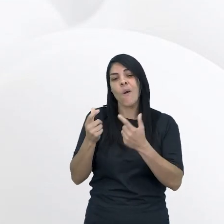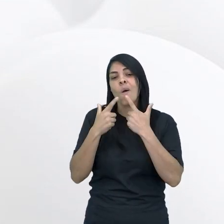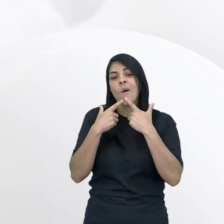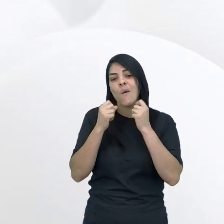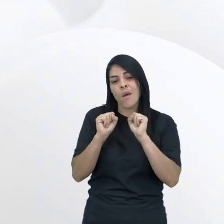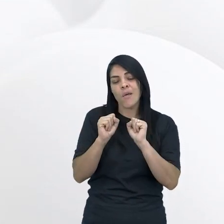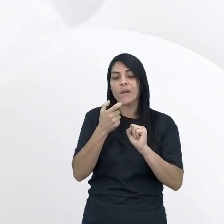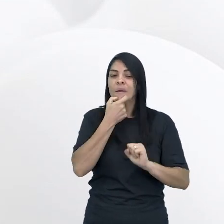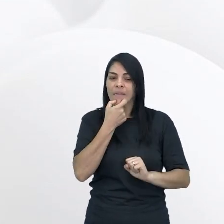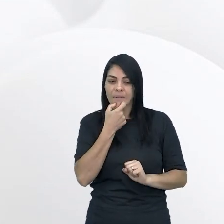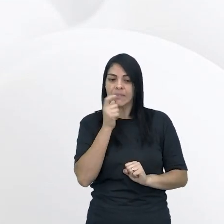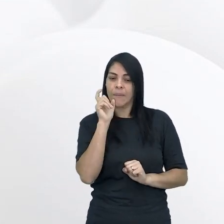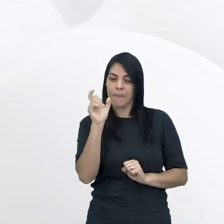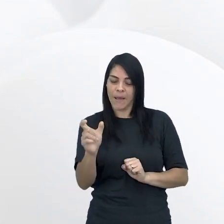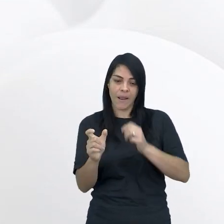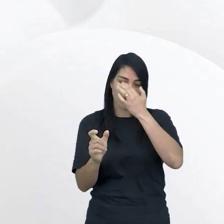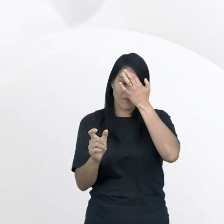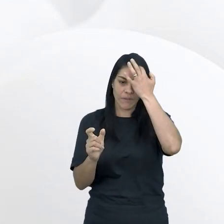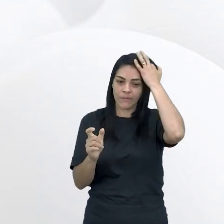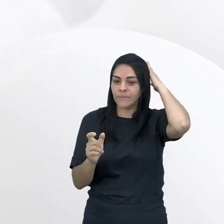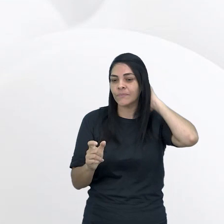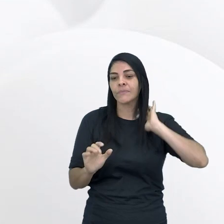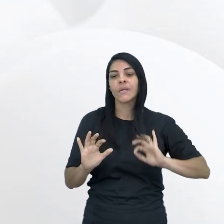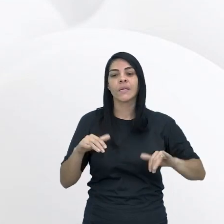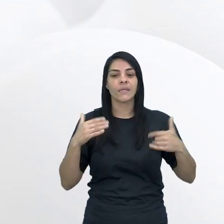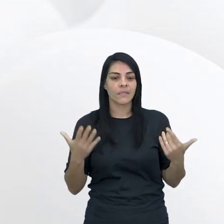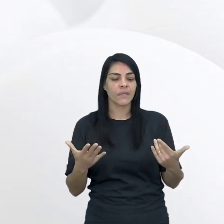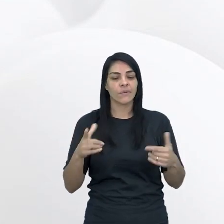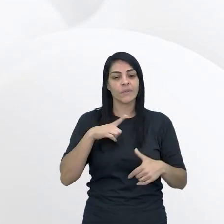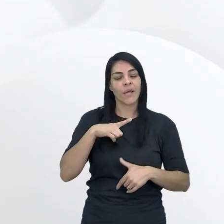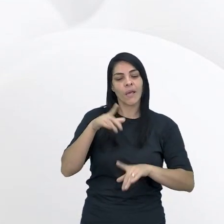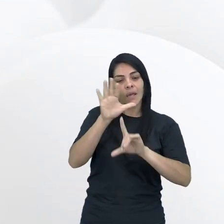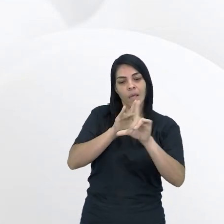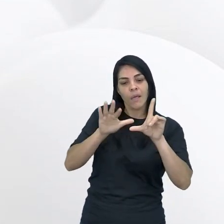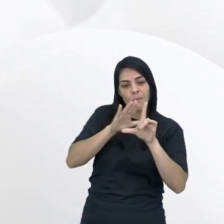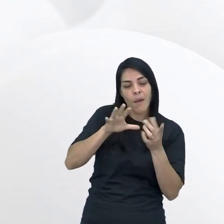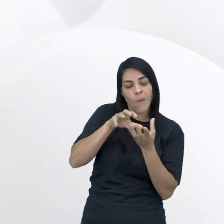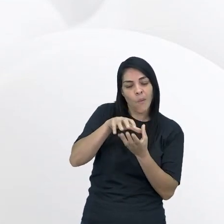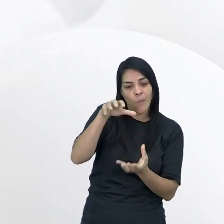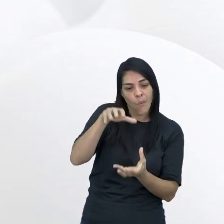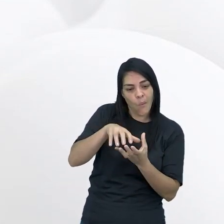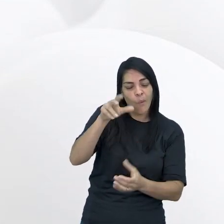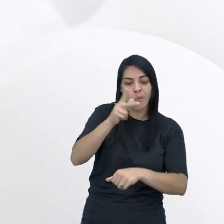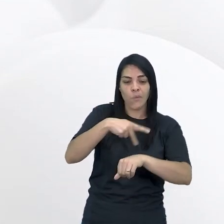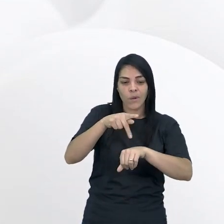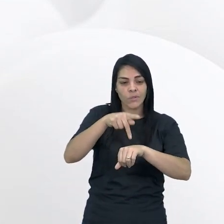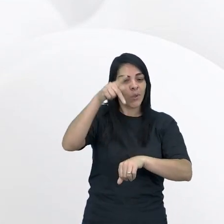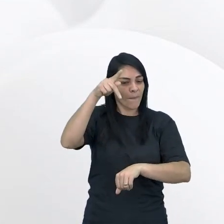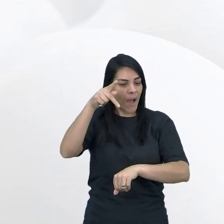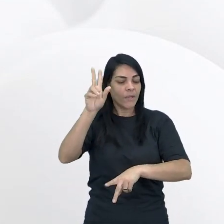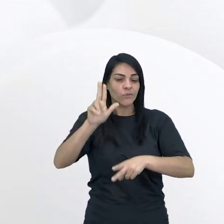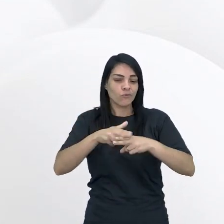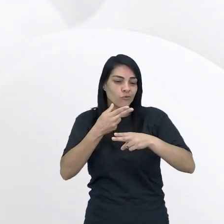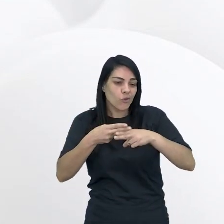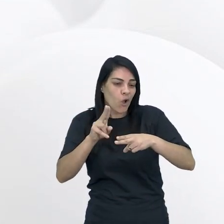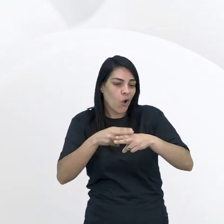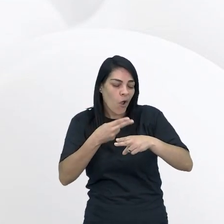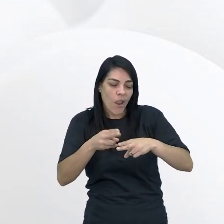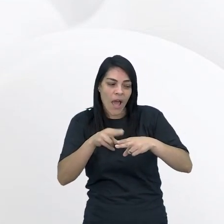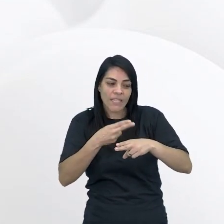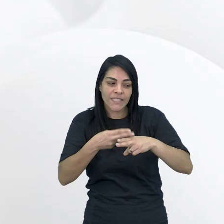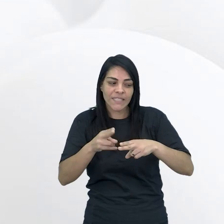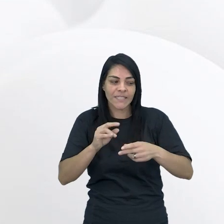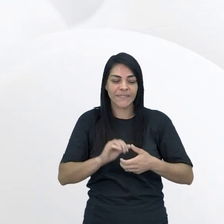vão interagindo conosco. Temos a imagem também de um ovo de Páscoa de chocolate.